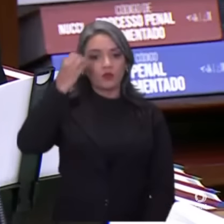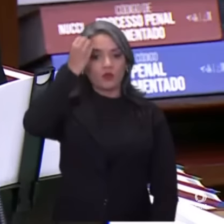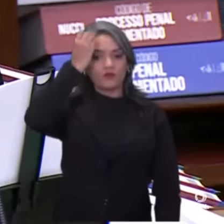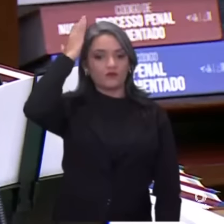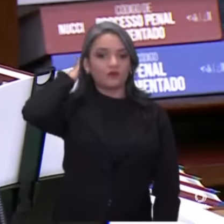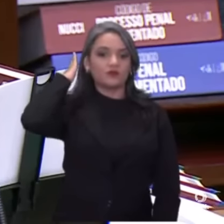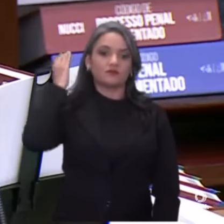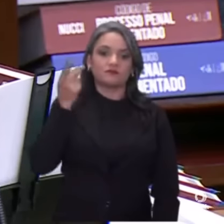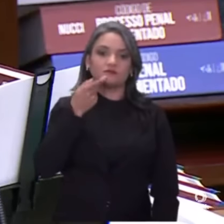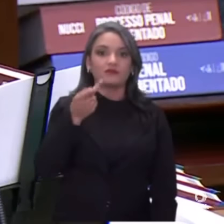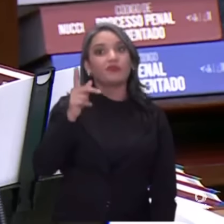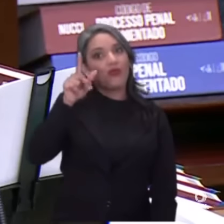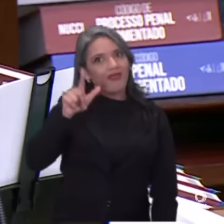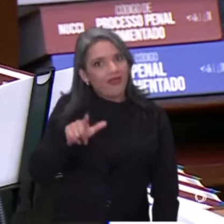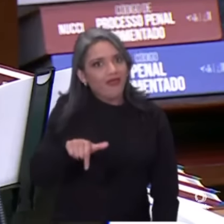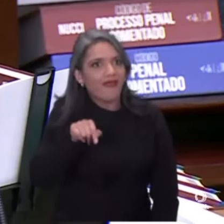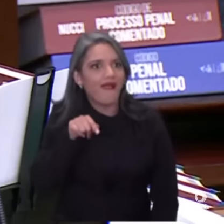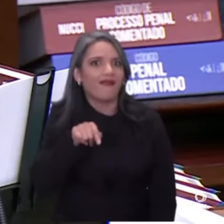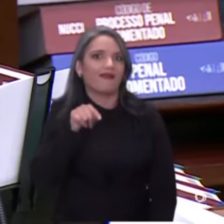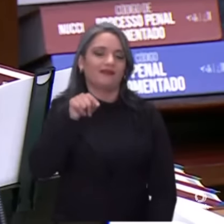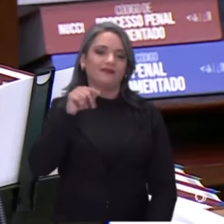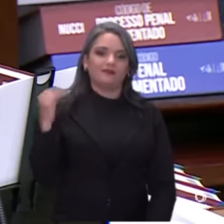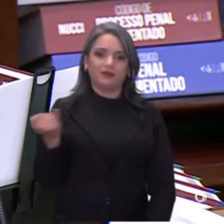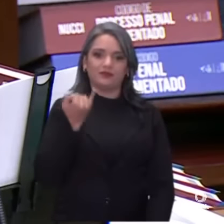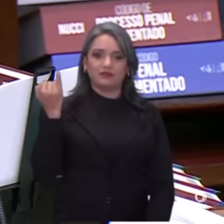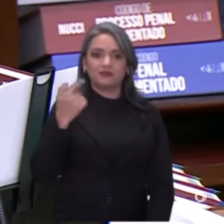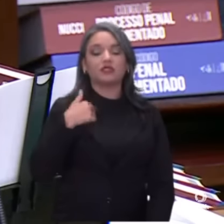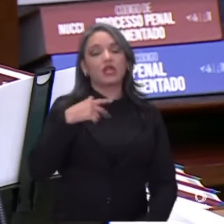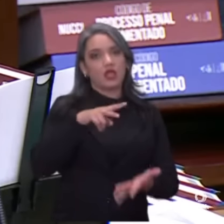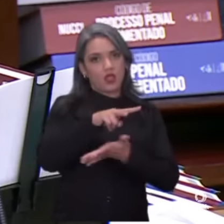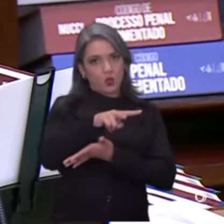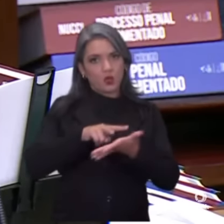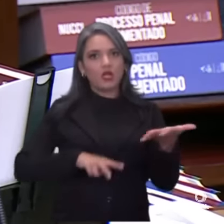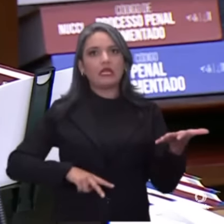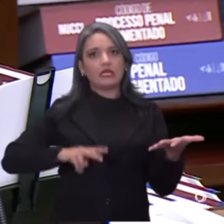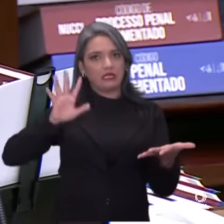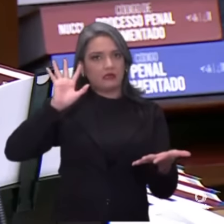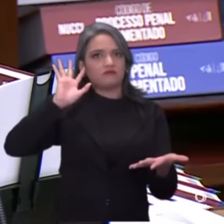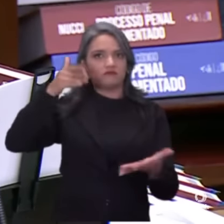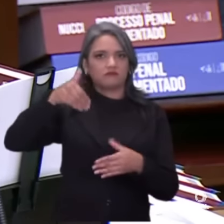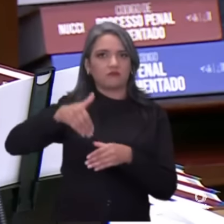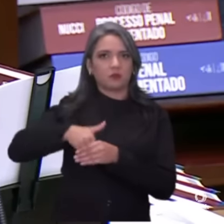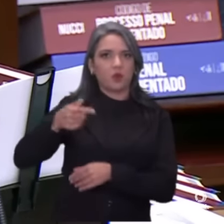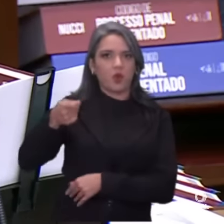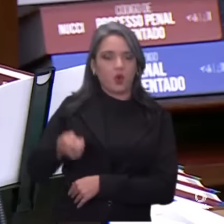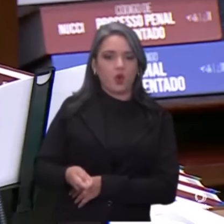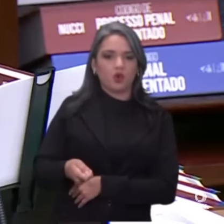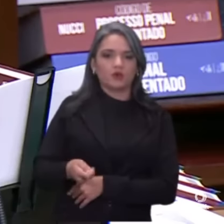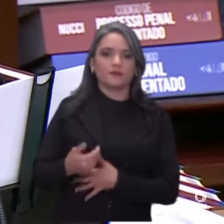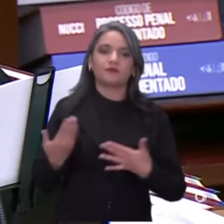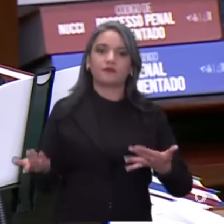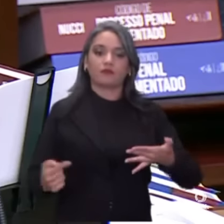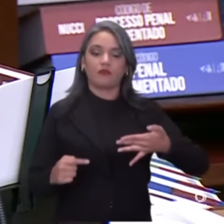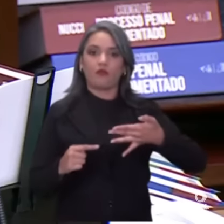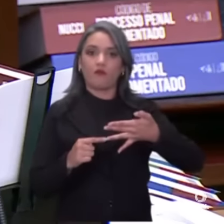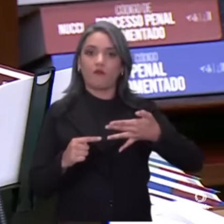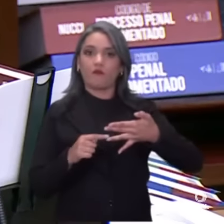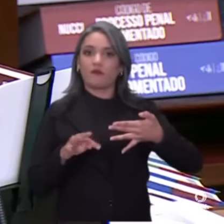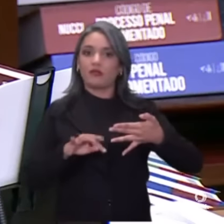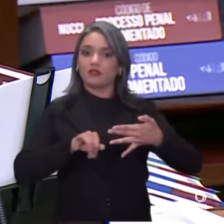presidente, eu li o acordo recorrido e o tribunal se baseou